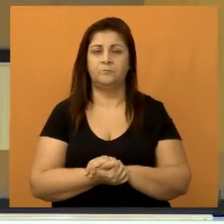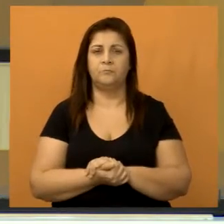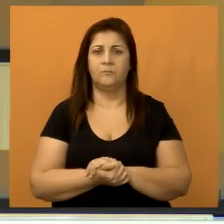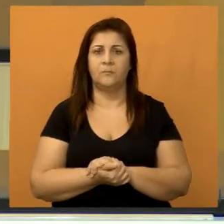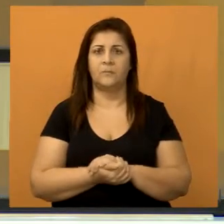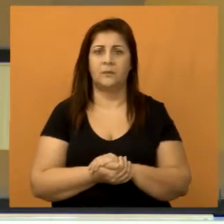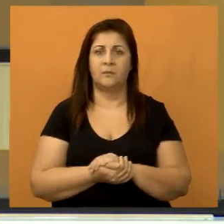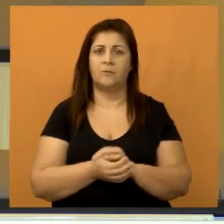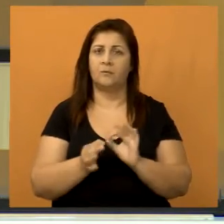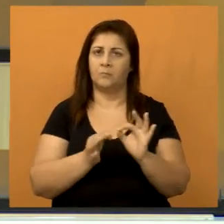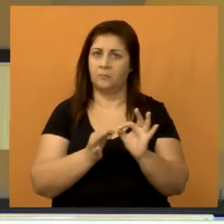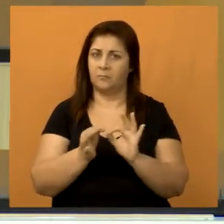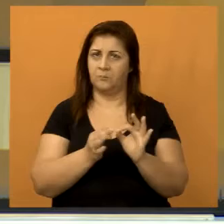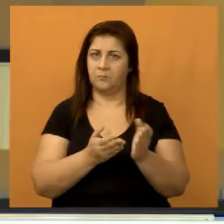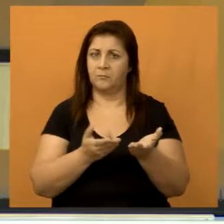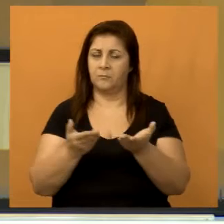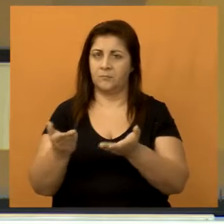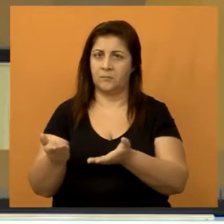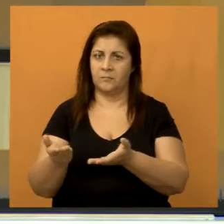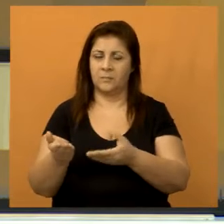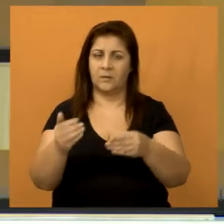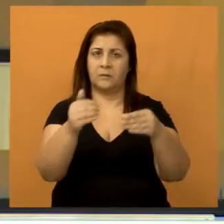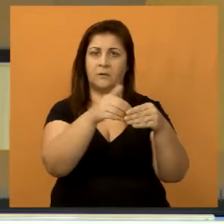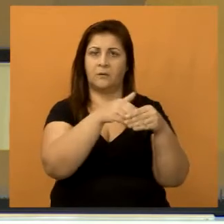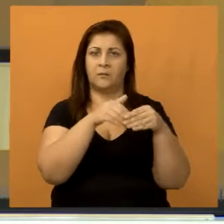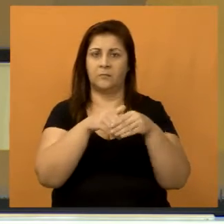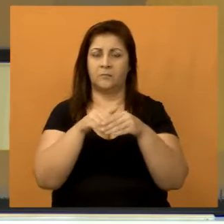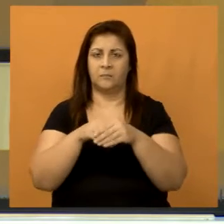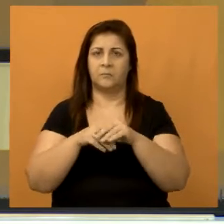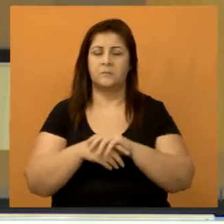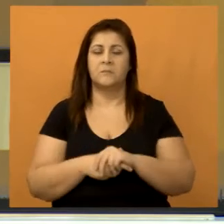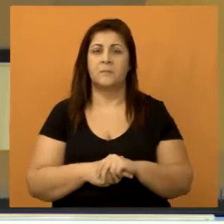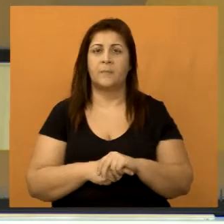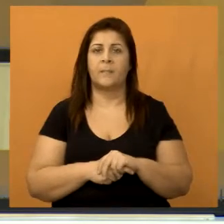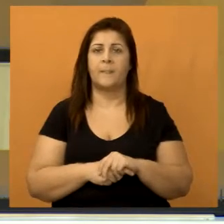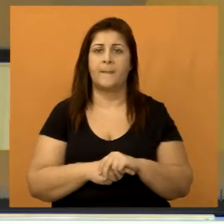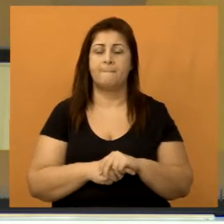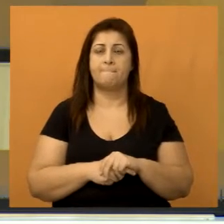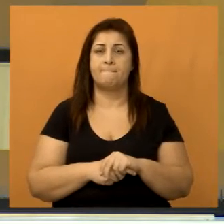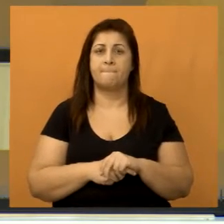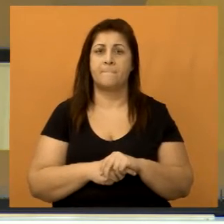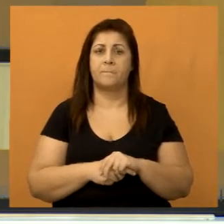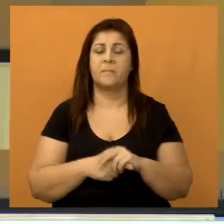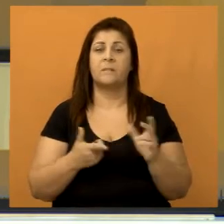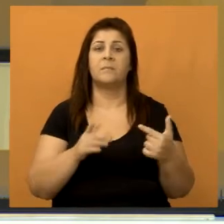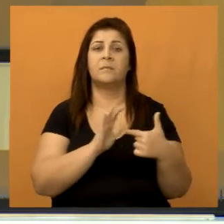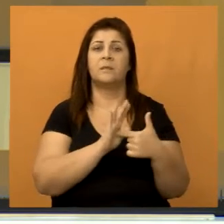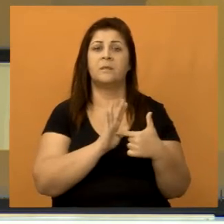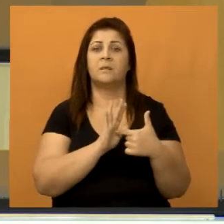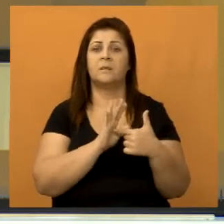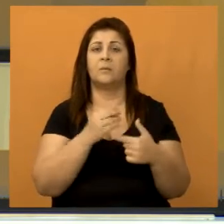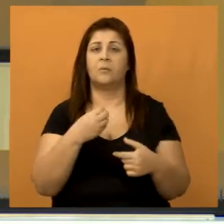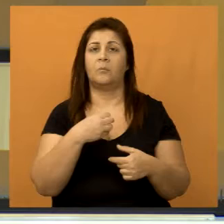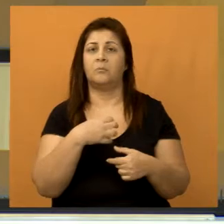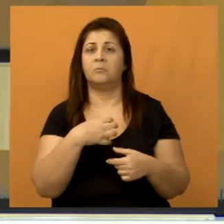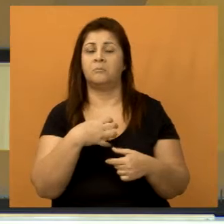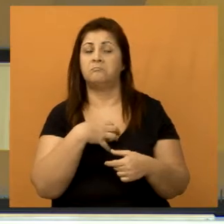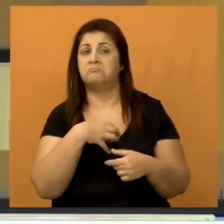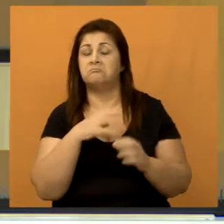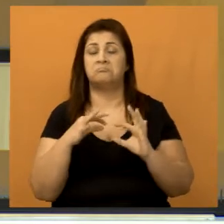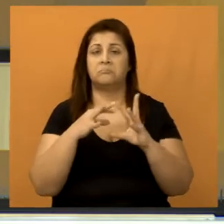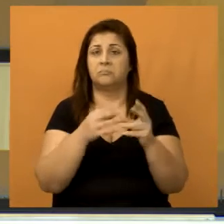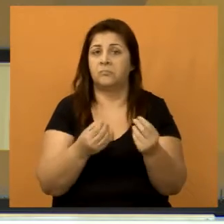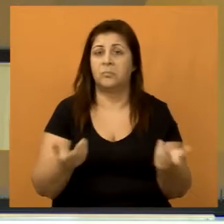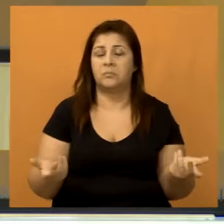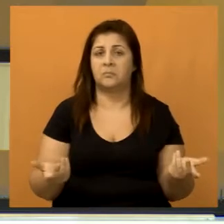vou encaminhar para a votação dos nobres pares, pela manifestação de todos, pelo menos